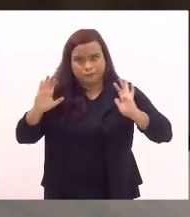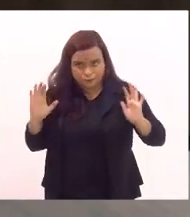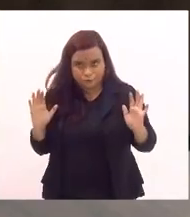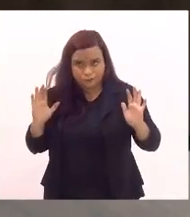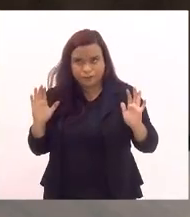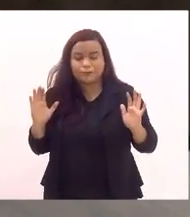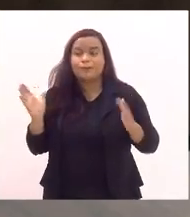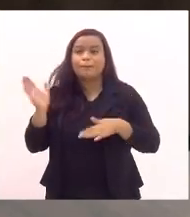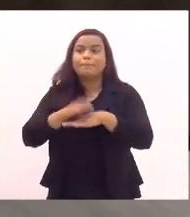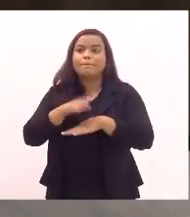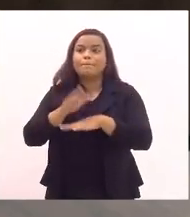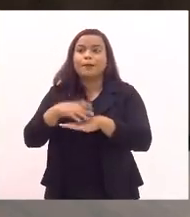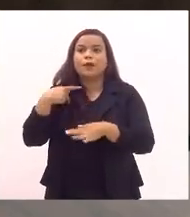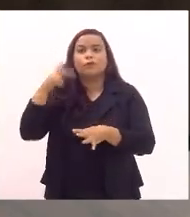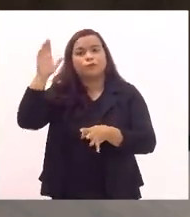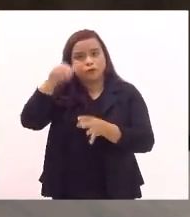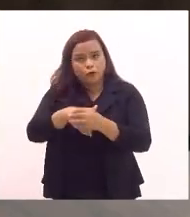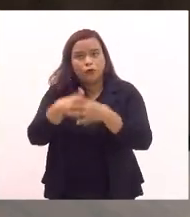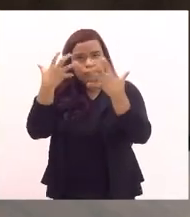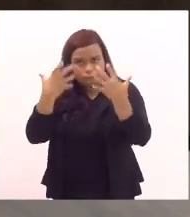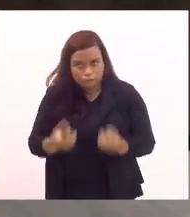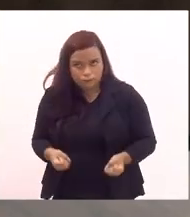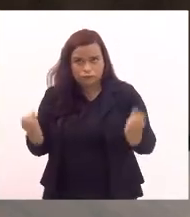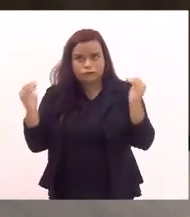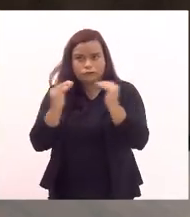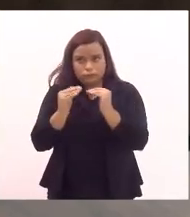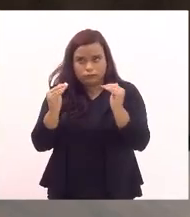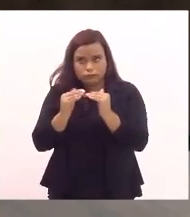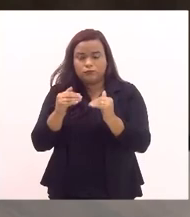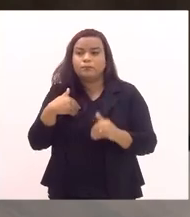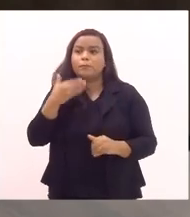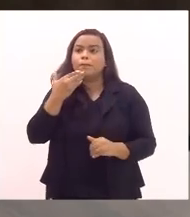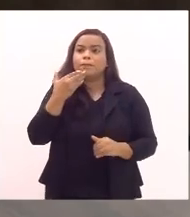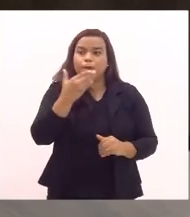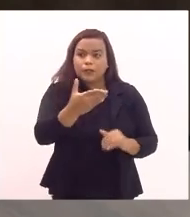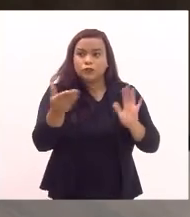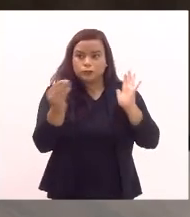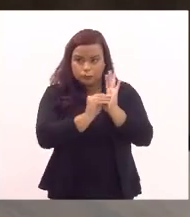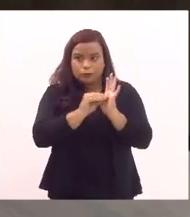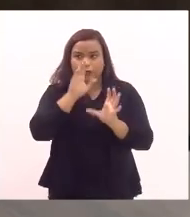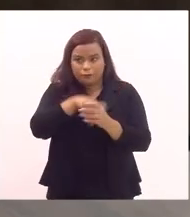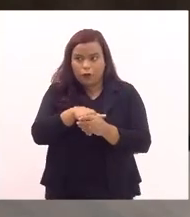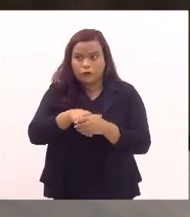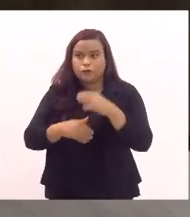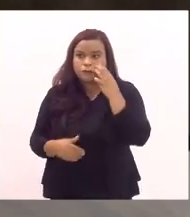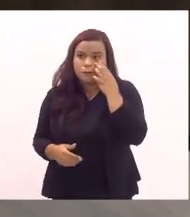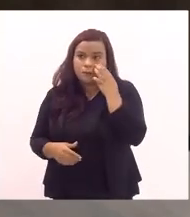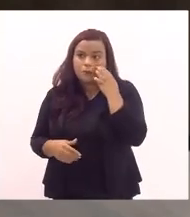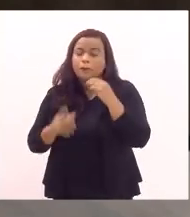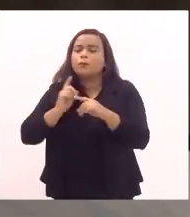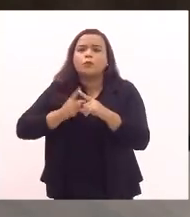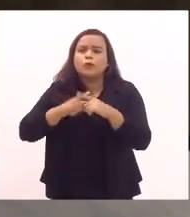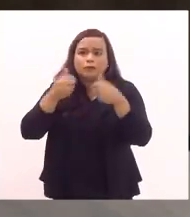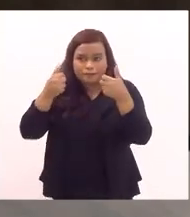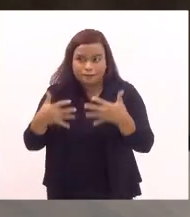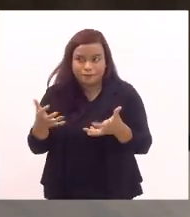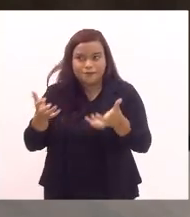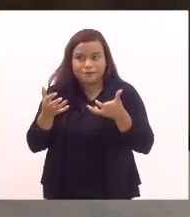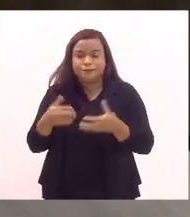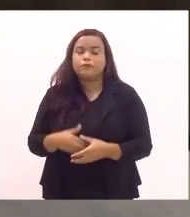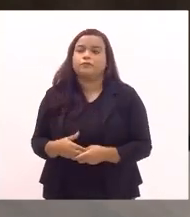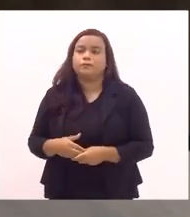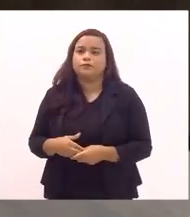Oi e eu votei favorável e pedir para declarar o voto por quê